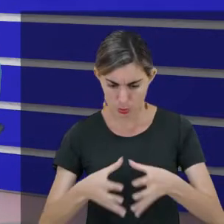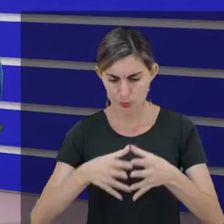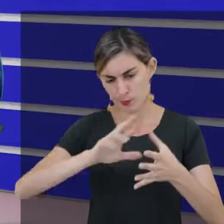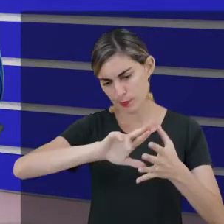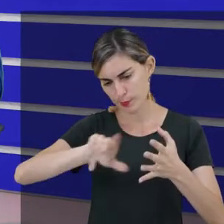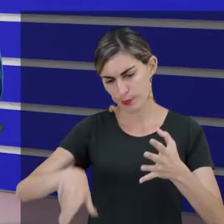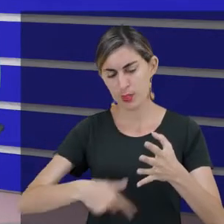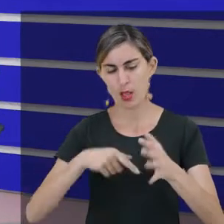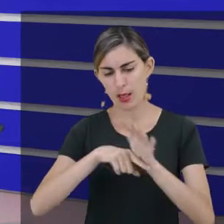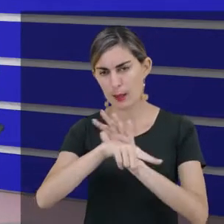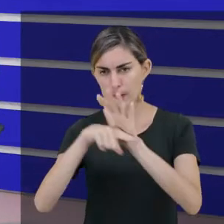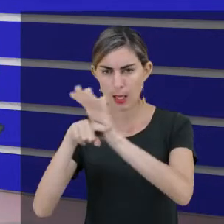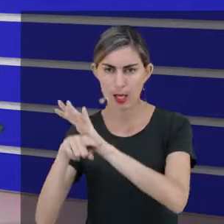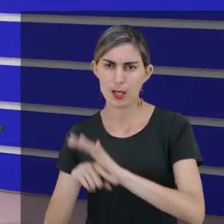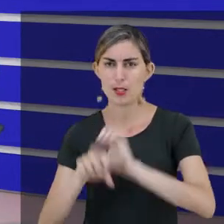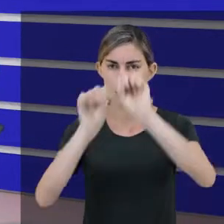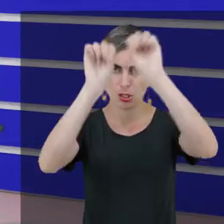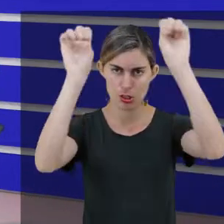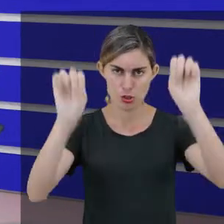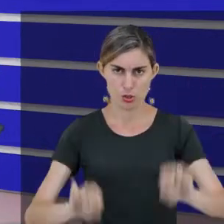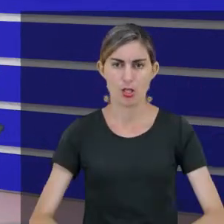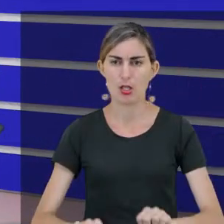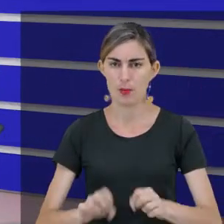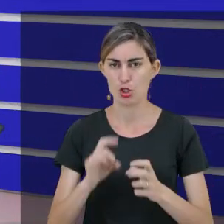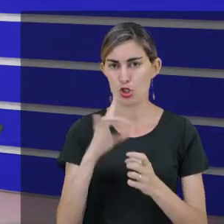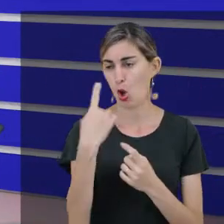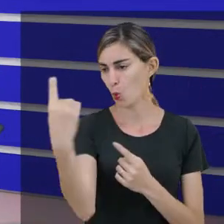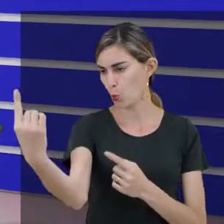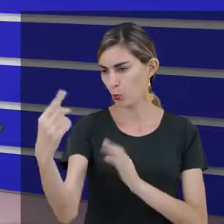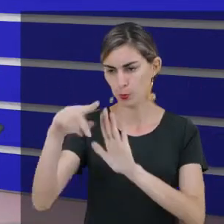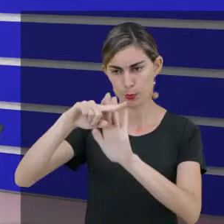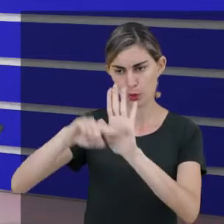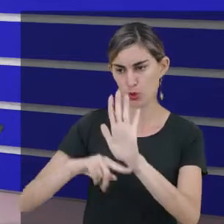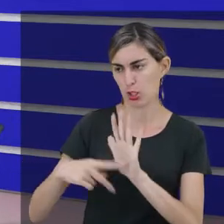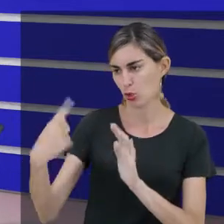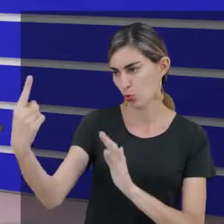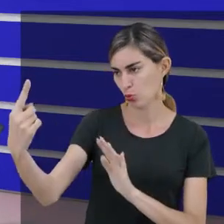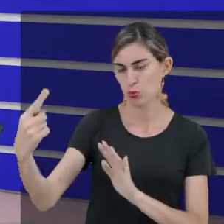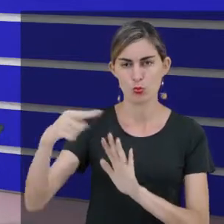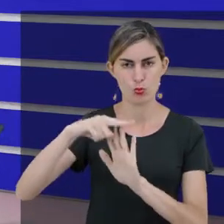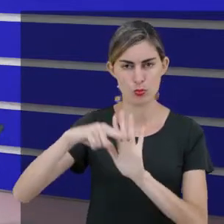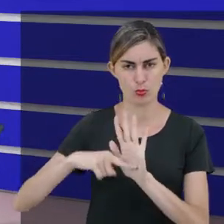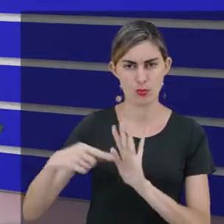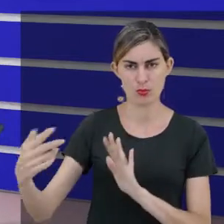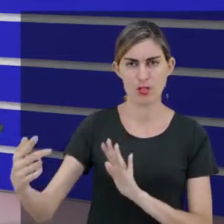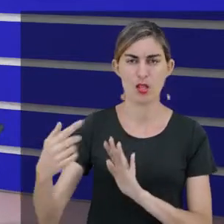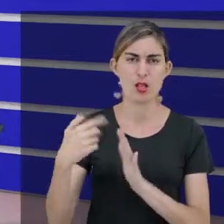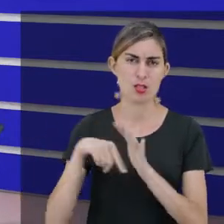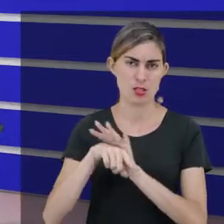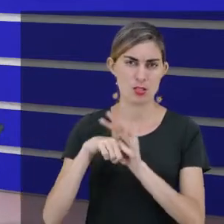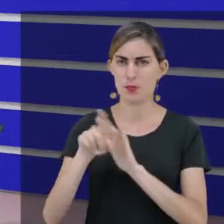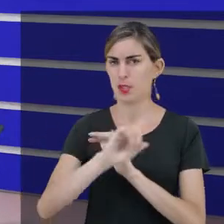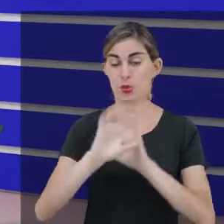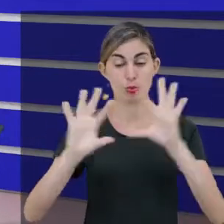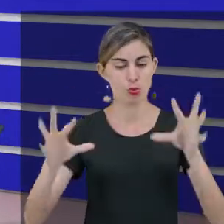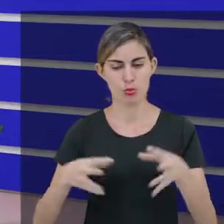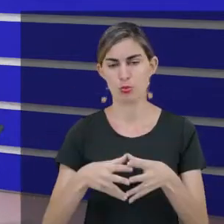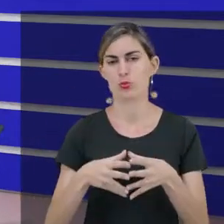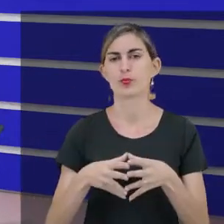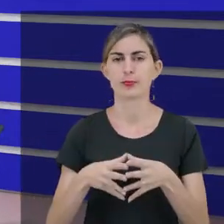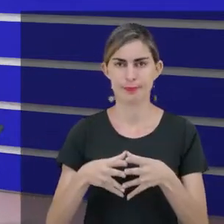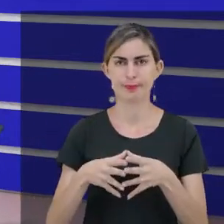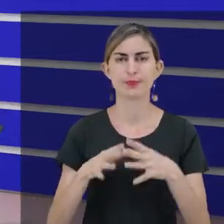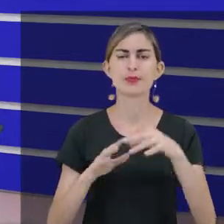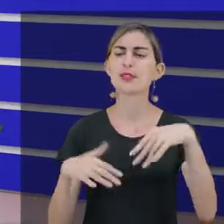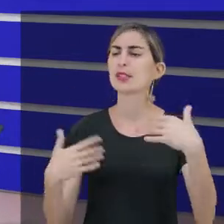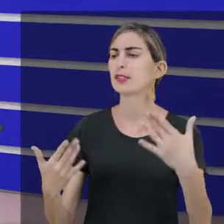e vai fazer uma análise sistêmica, não isolada de um único processo. Entendi. E com relação a